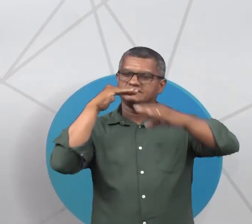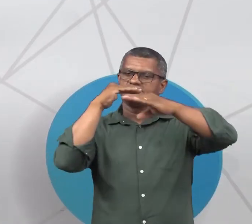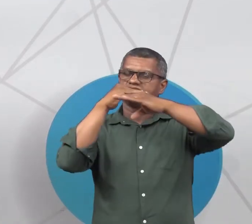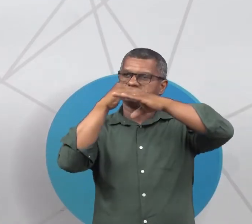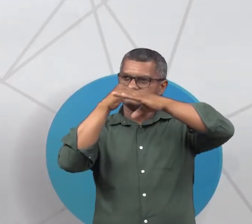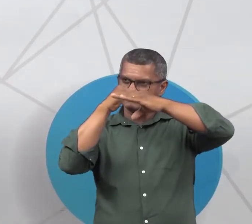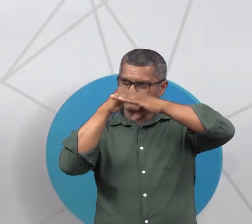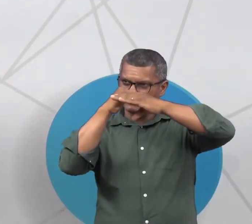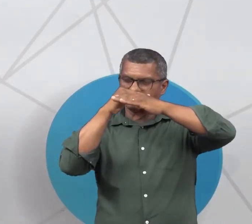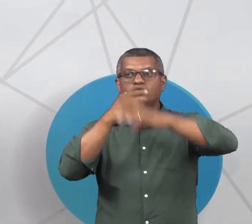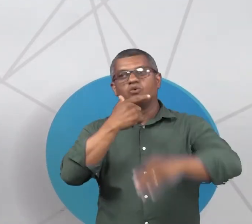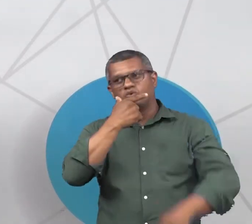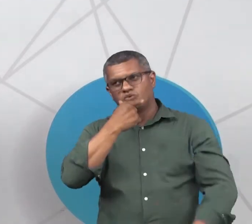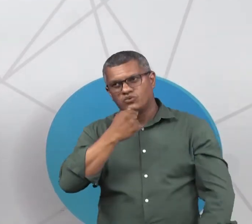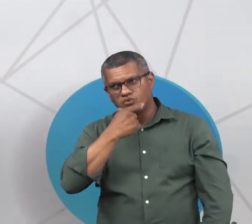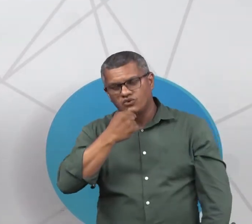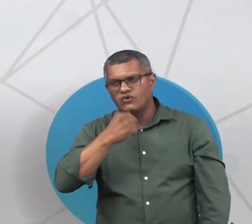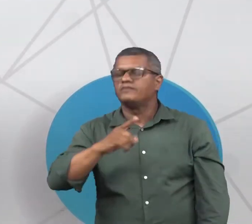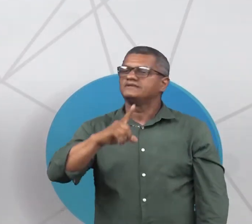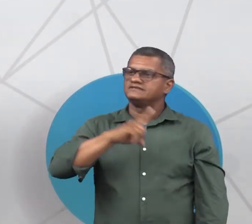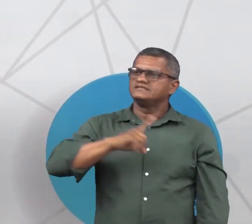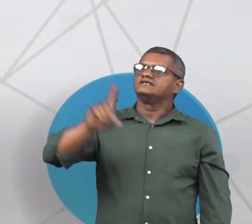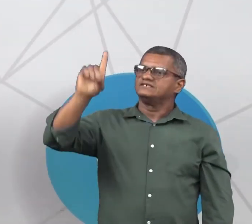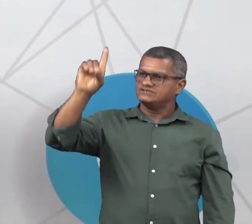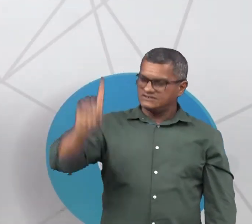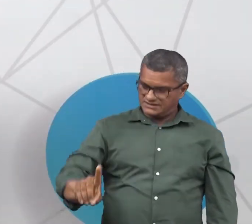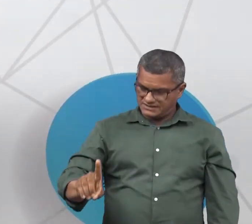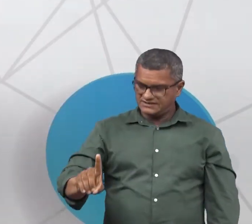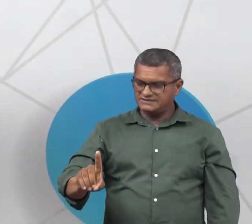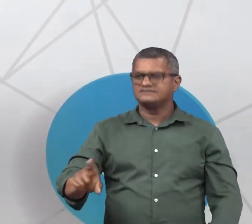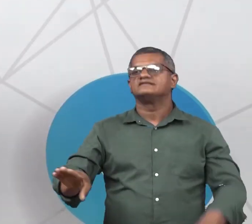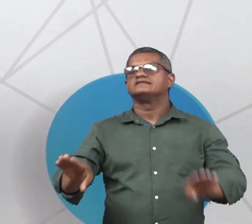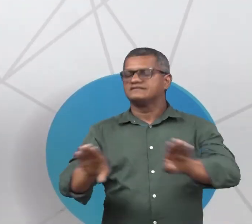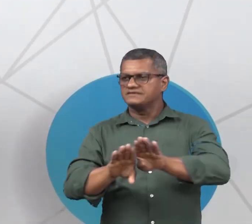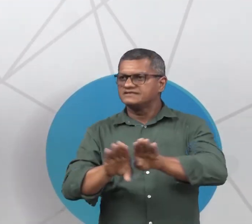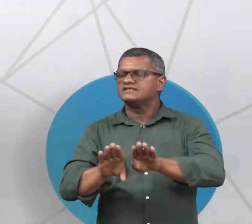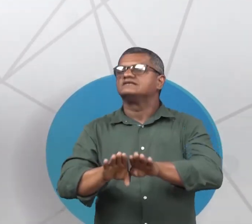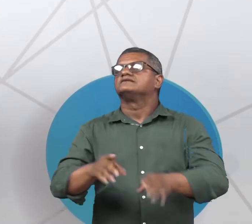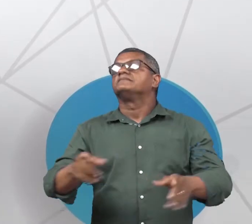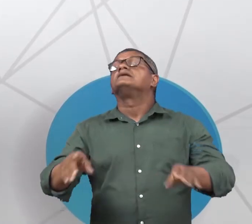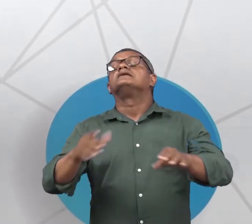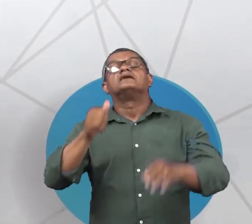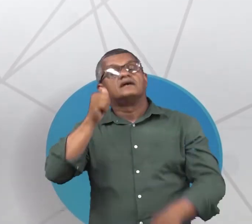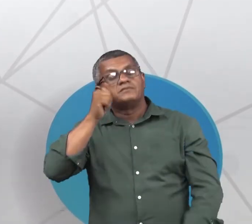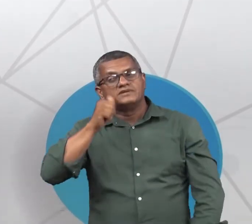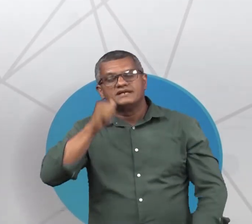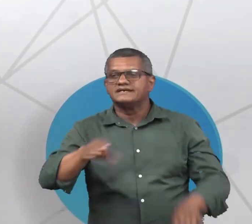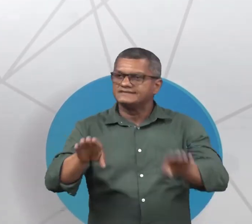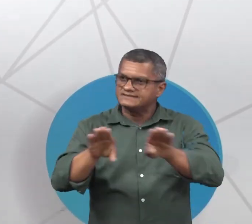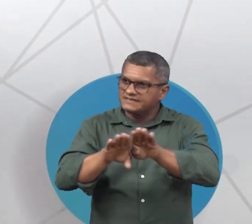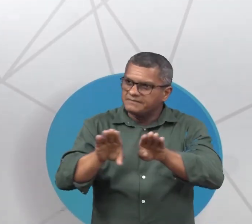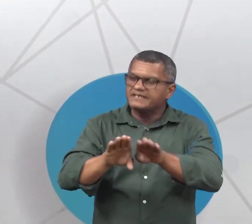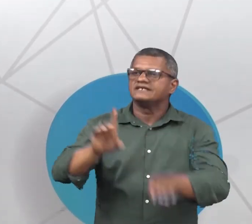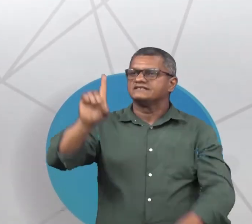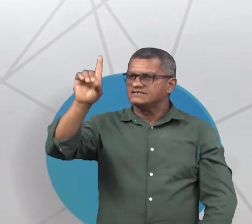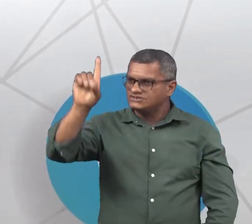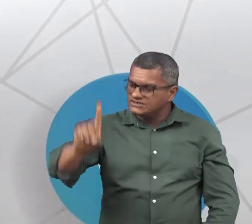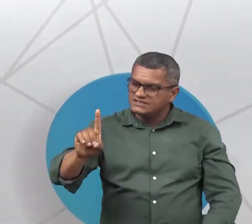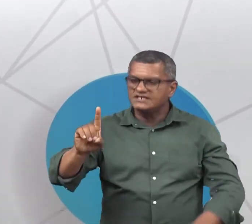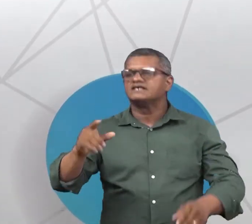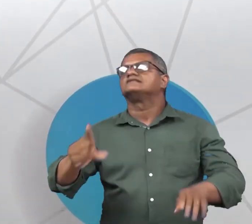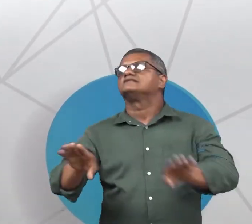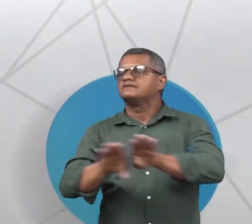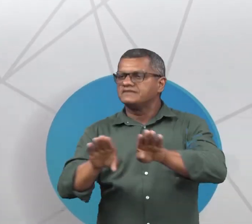feminino. O homem tem direitos e tem seus papéis sociais. A mulher também tem seus direitos e